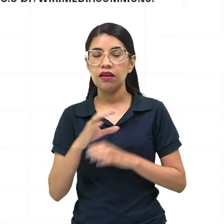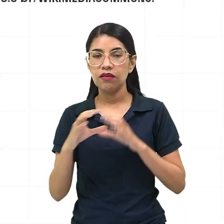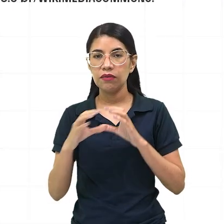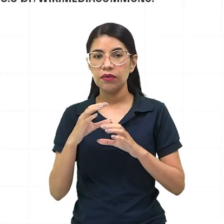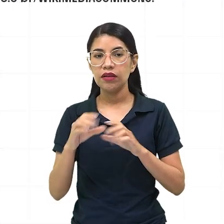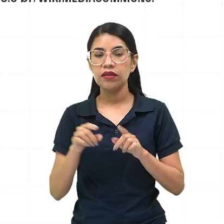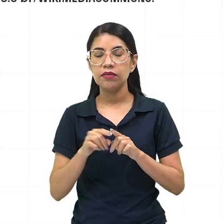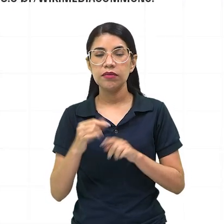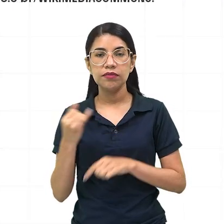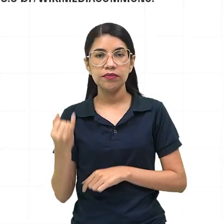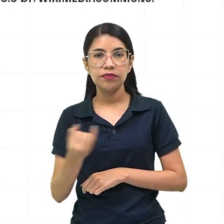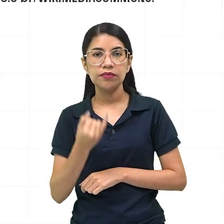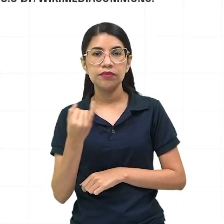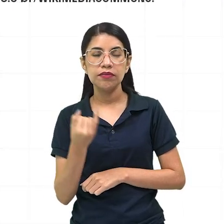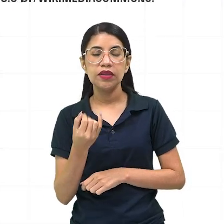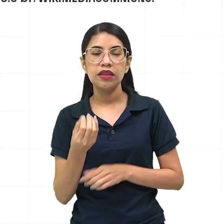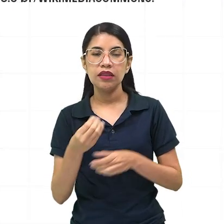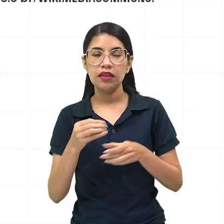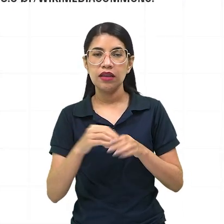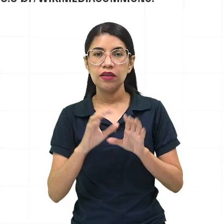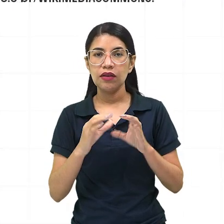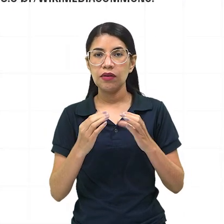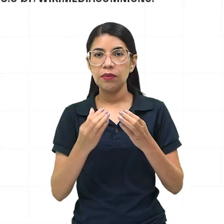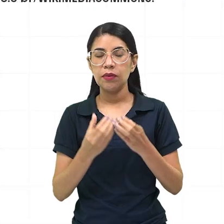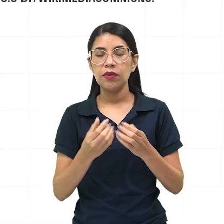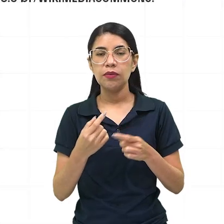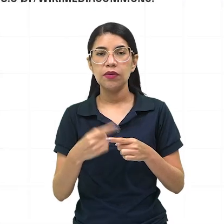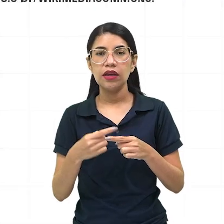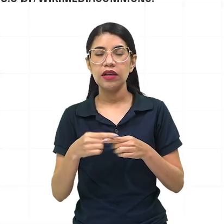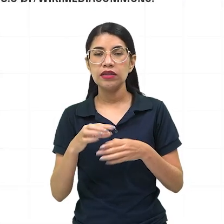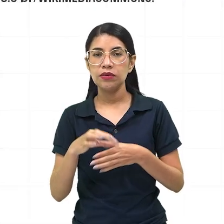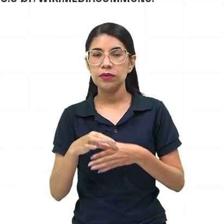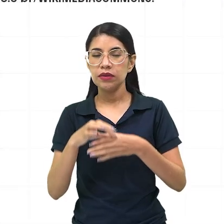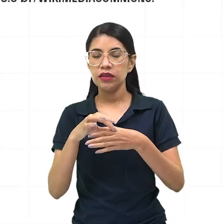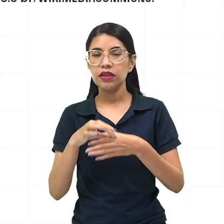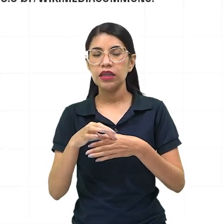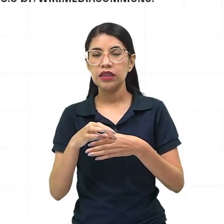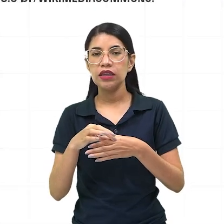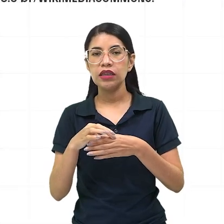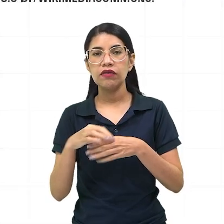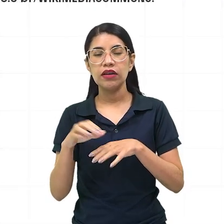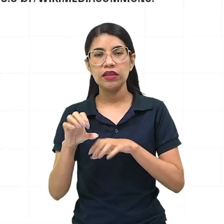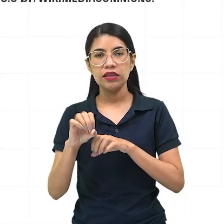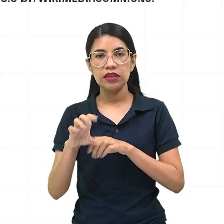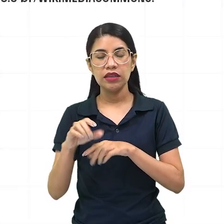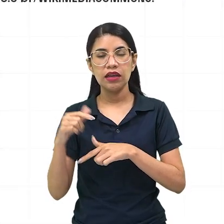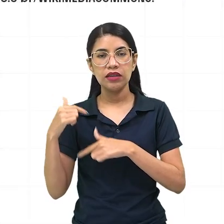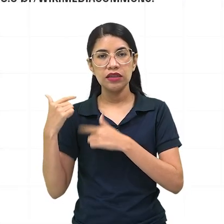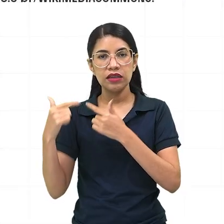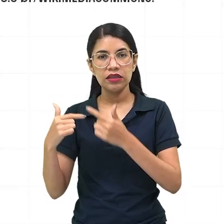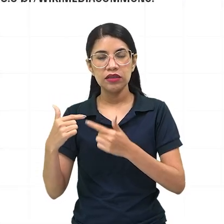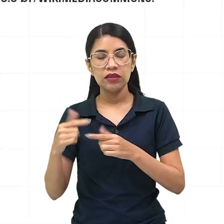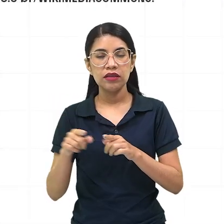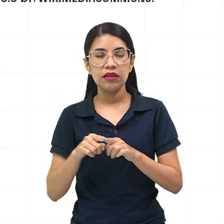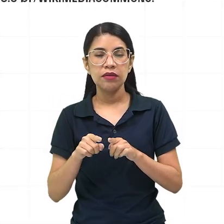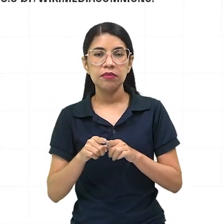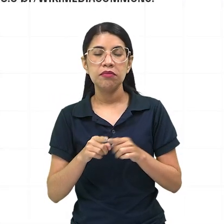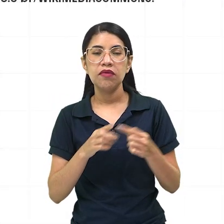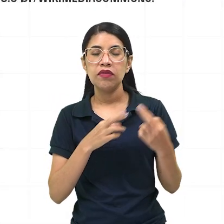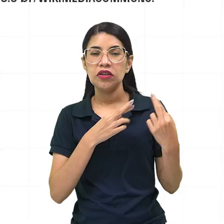de suas comunidades. Eles são frequentemente vistos como porta-vozes de suas tradições e têm a responsabilidade de